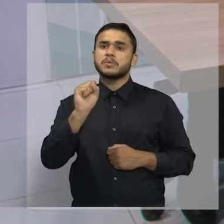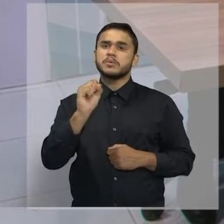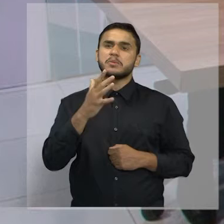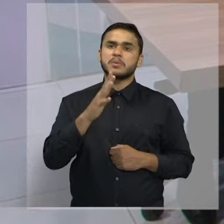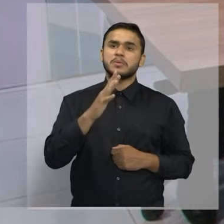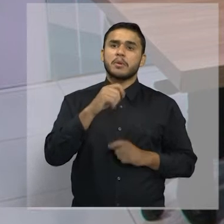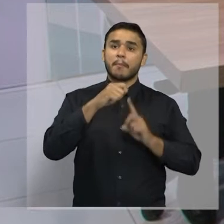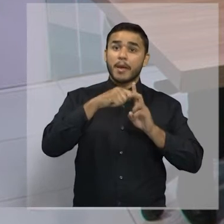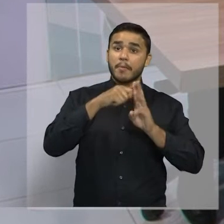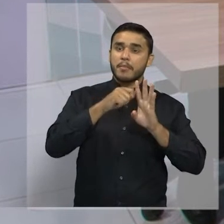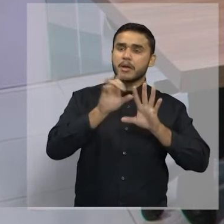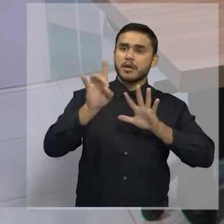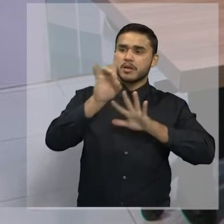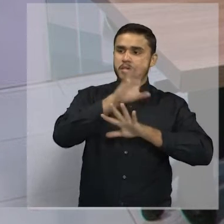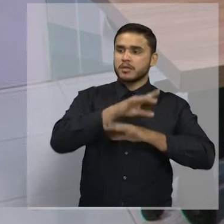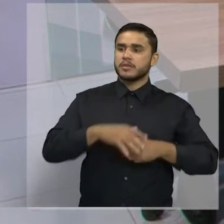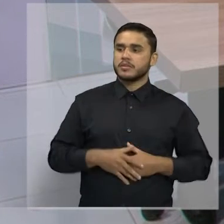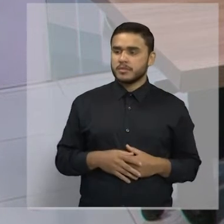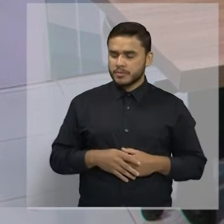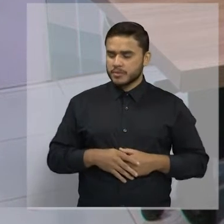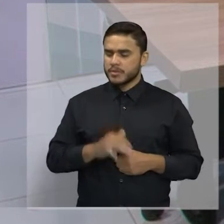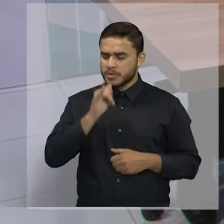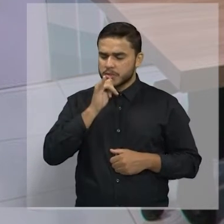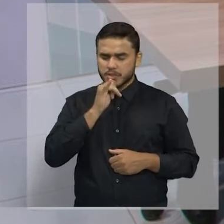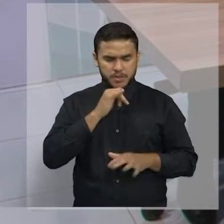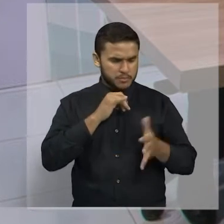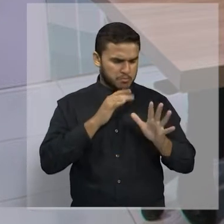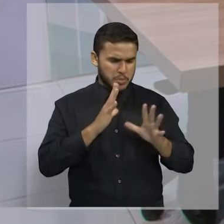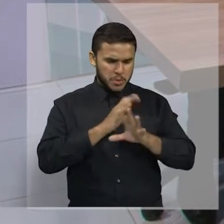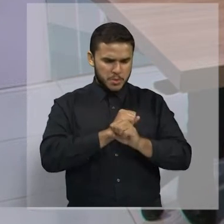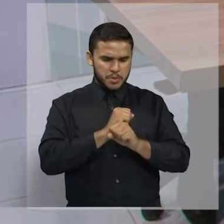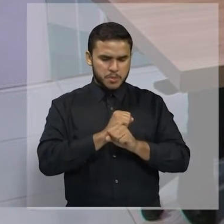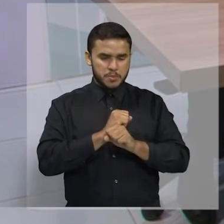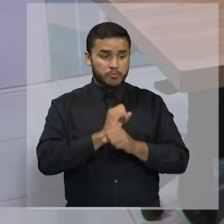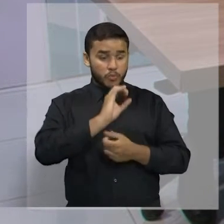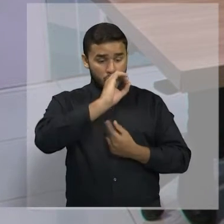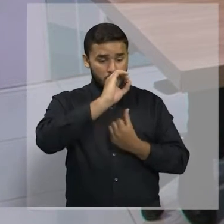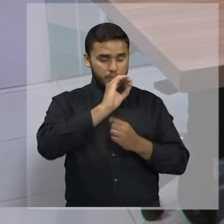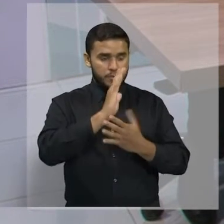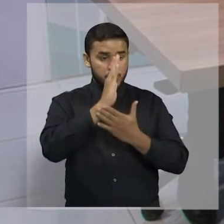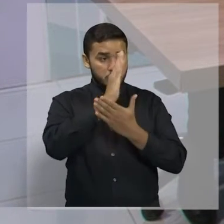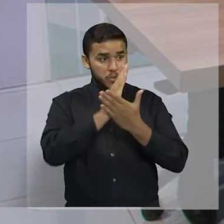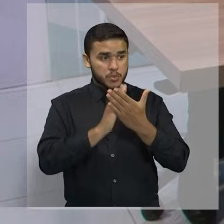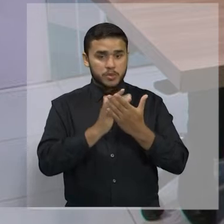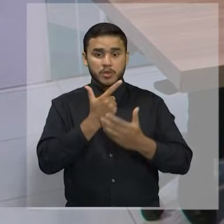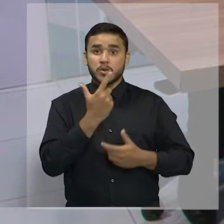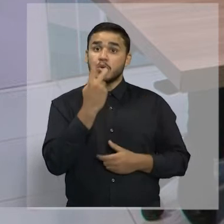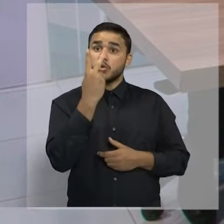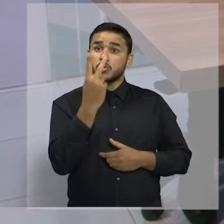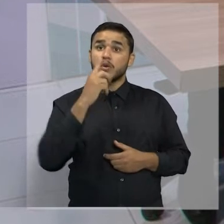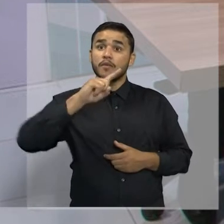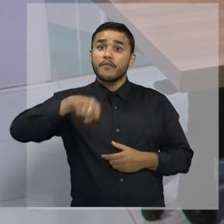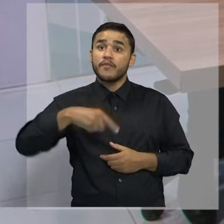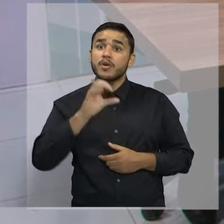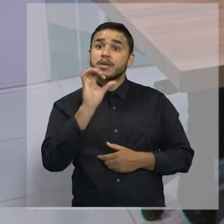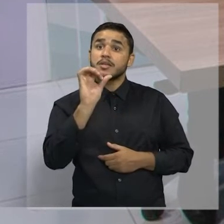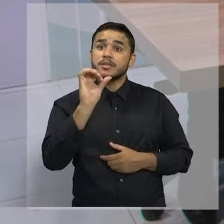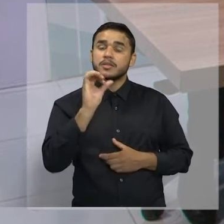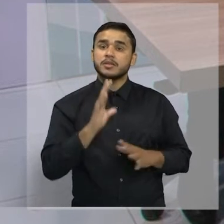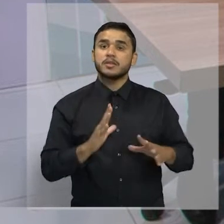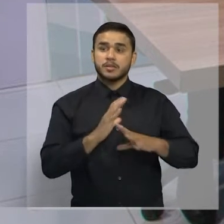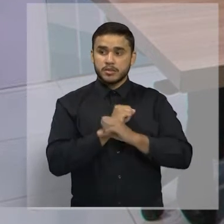1,6 mais 1,5 mais 1,6. Dá 2 pontos. Ele tira do orçamento 2,6 bilhões. Ou